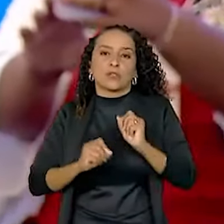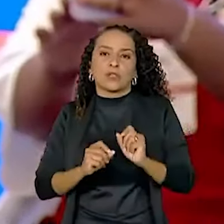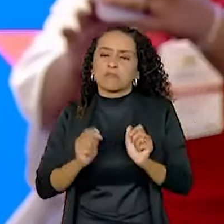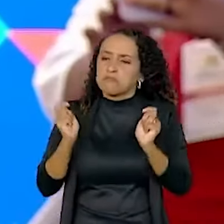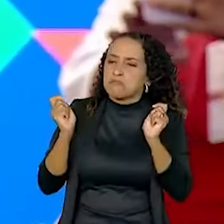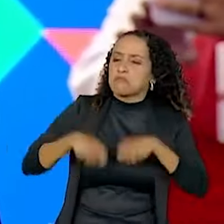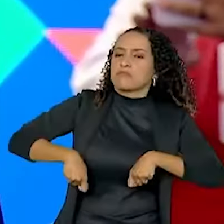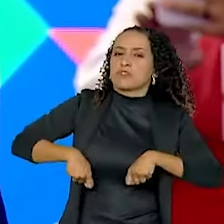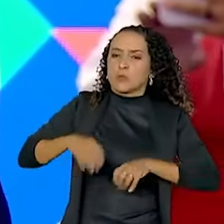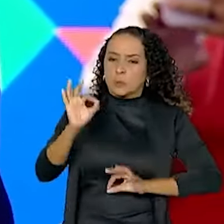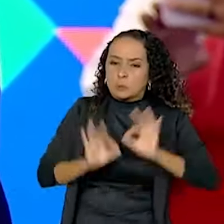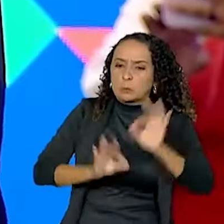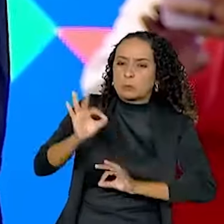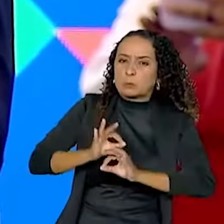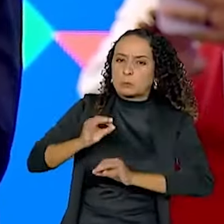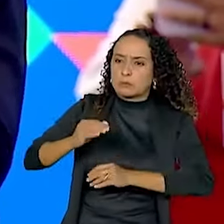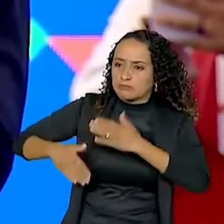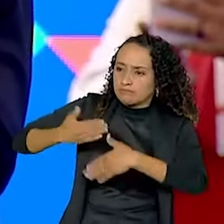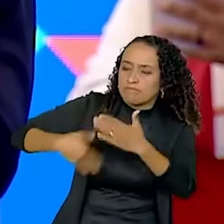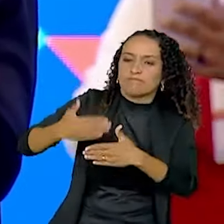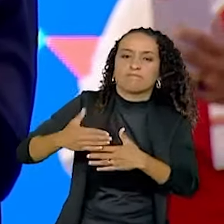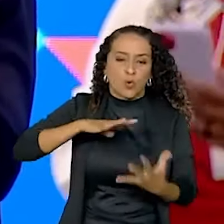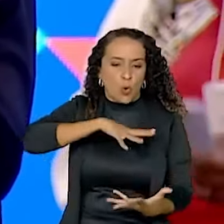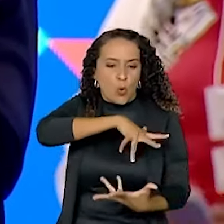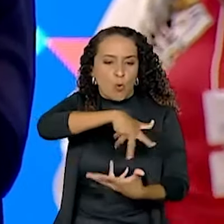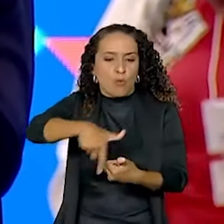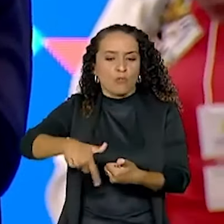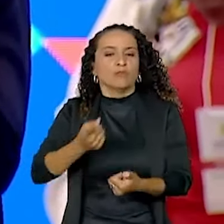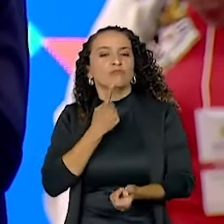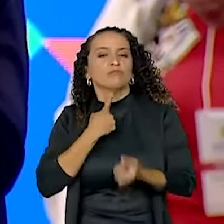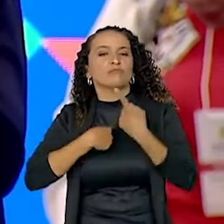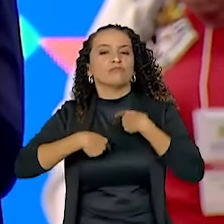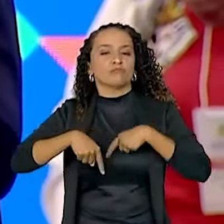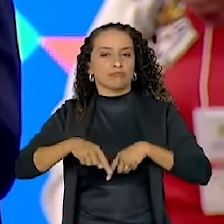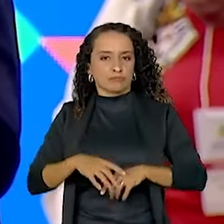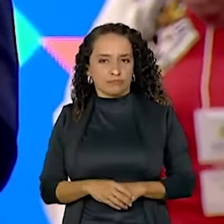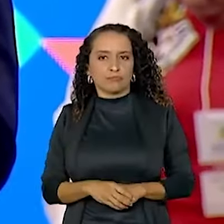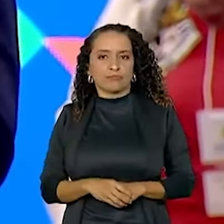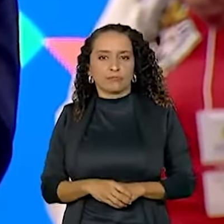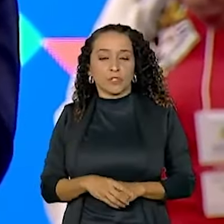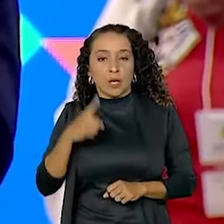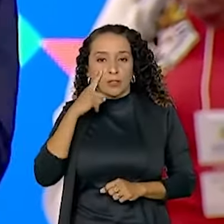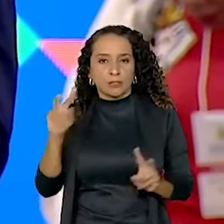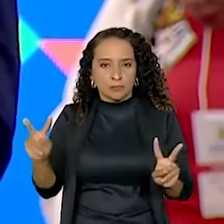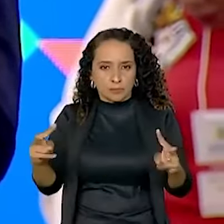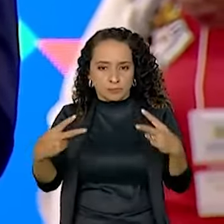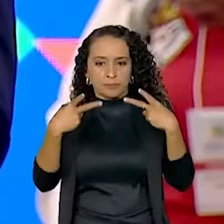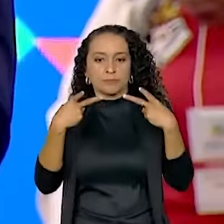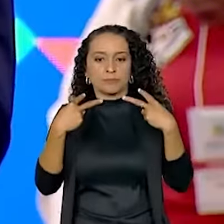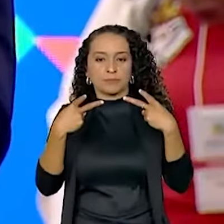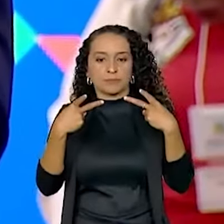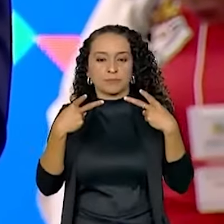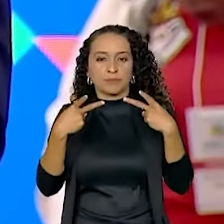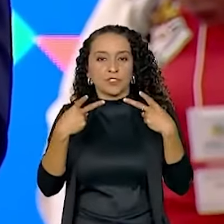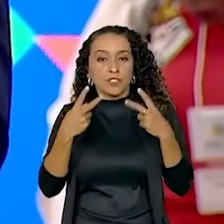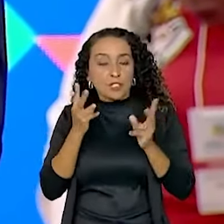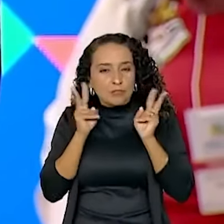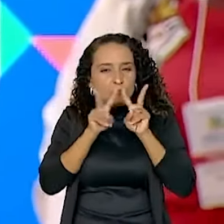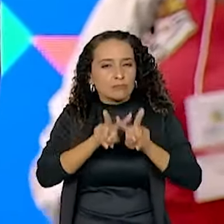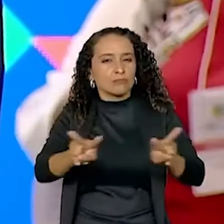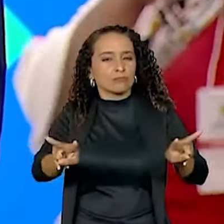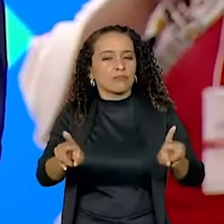poderemos construir o mundo que a gente quer. Então, olhe bem para a minha cara, que eu estou olhando bem para a cara